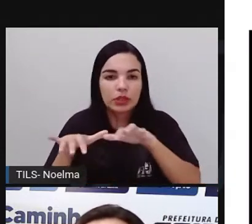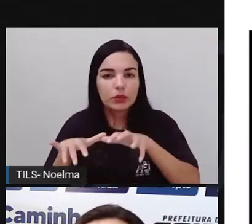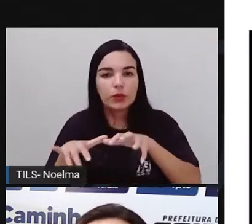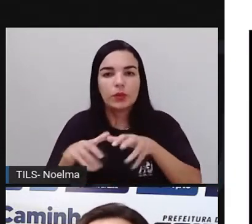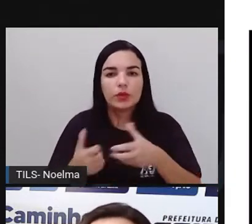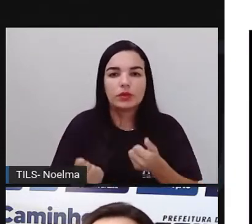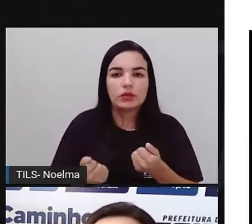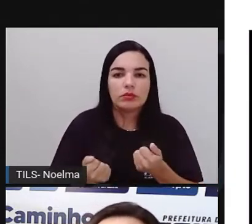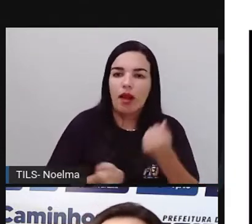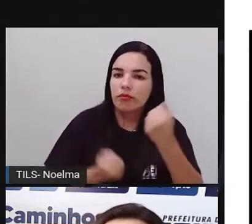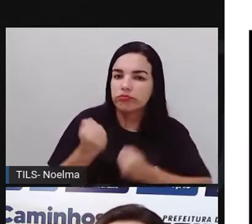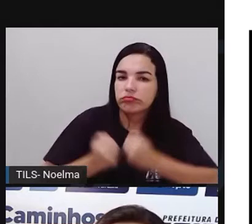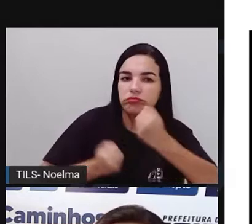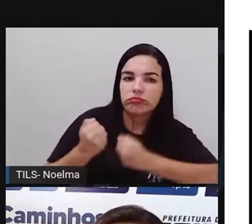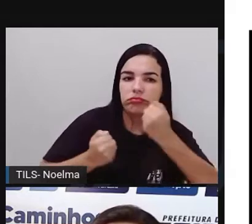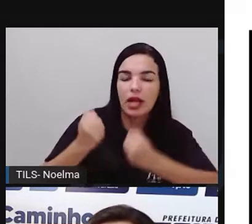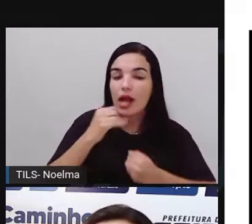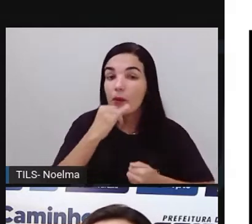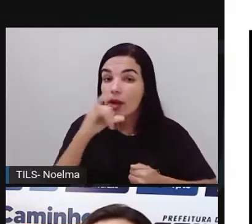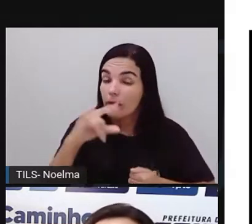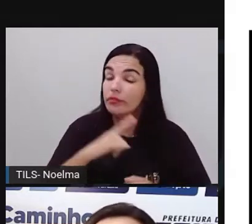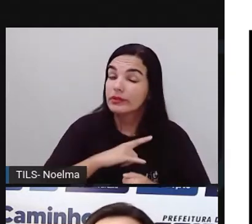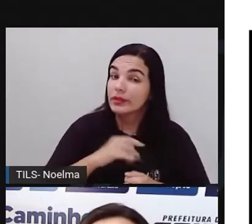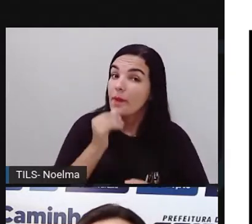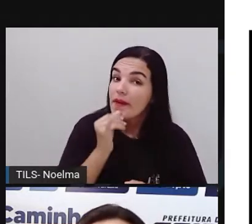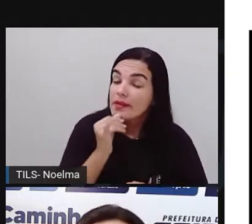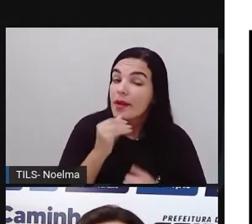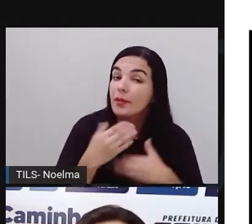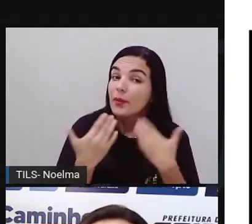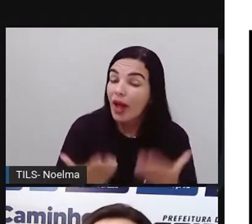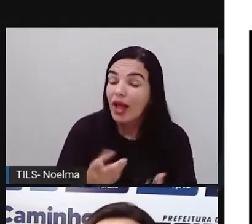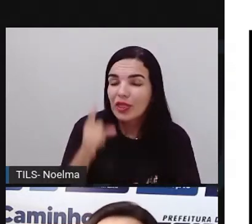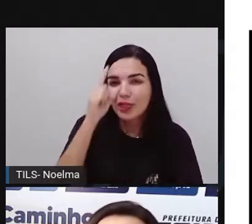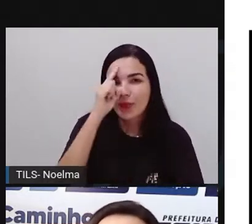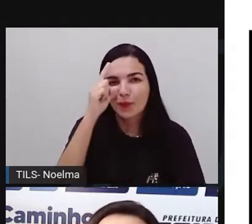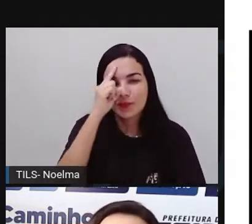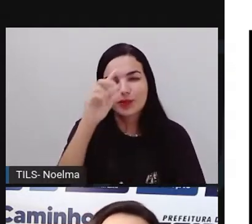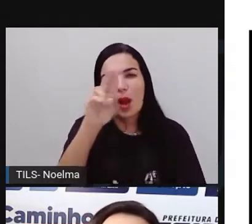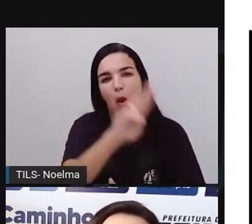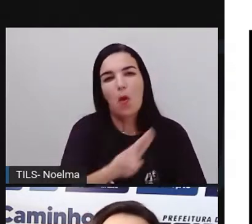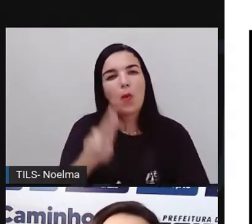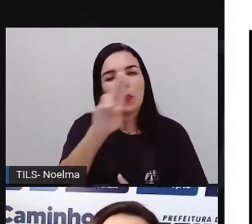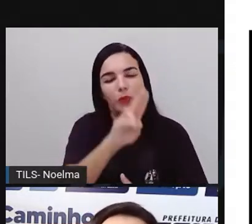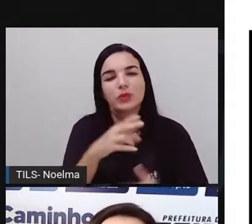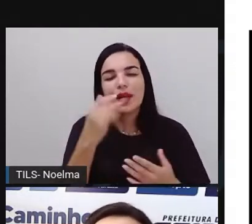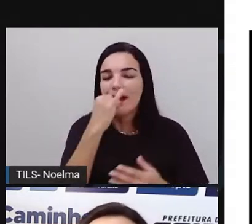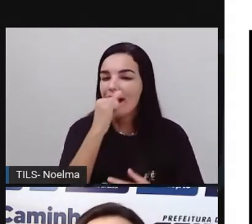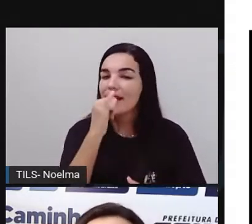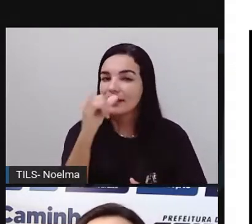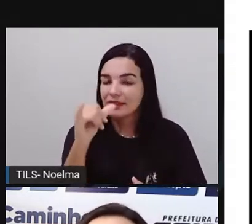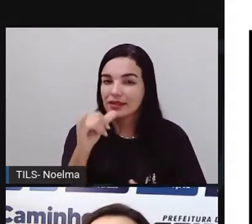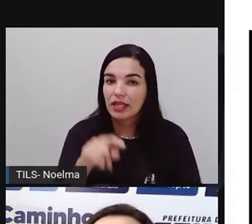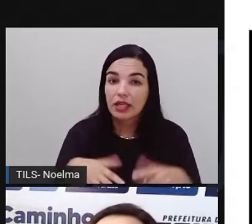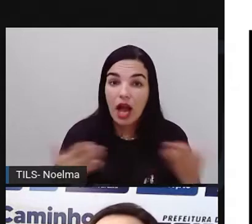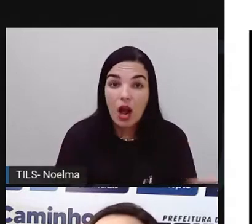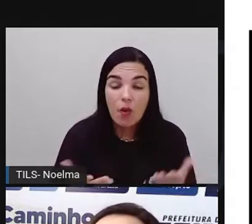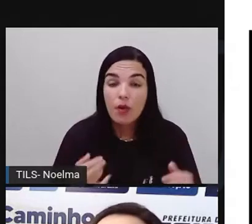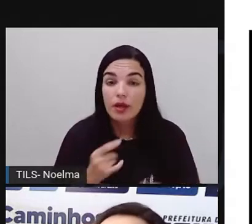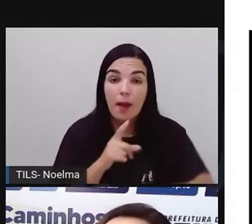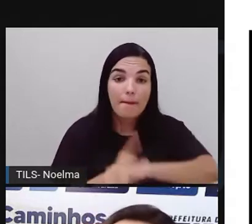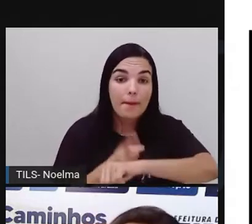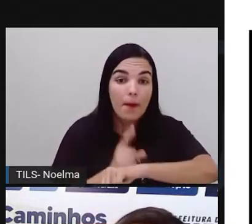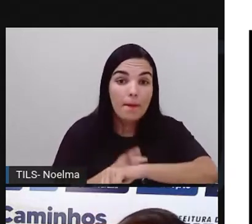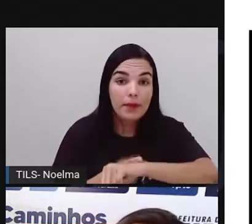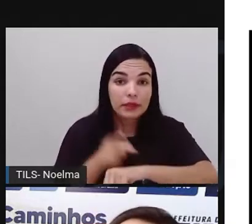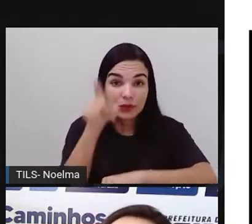elétricos são alguns poucos exemplos do uso cotidiano da eletricidade. Nesse momento aí, para você estar